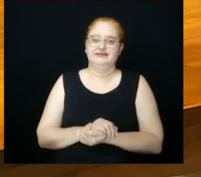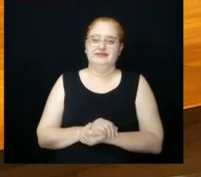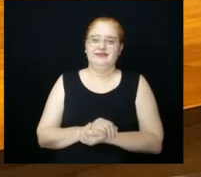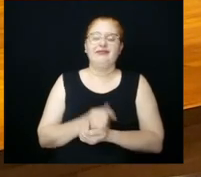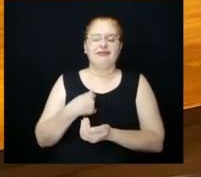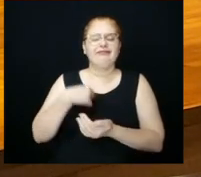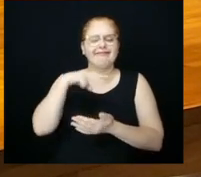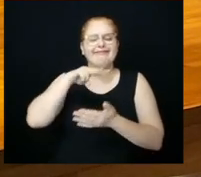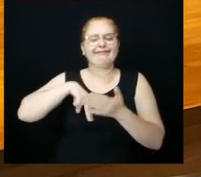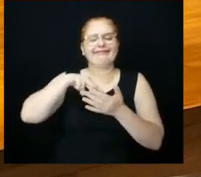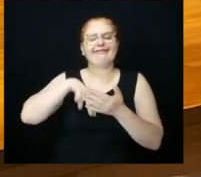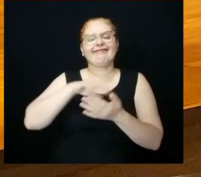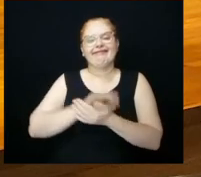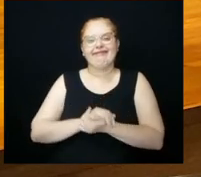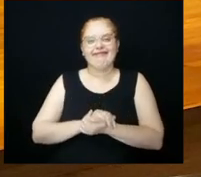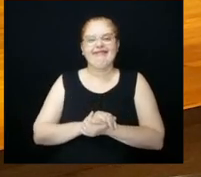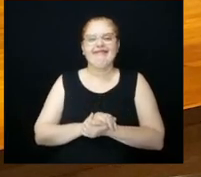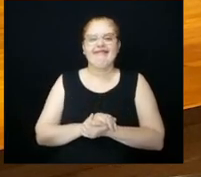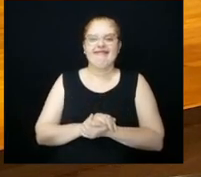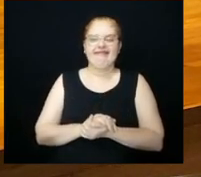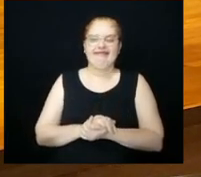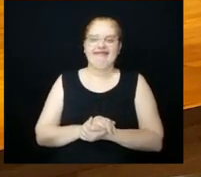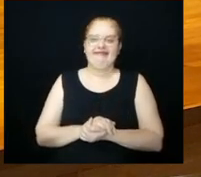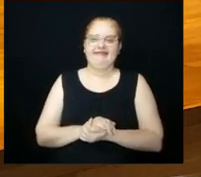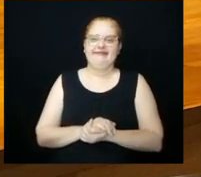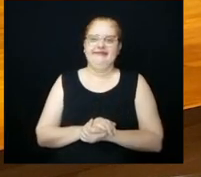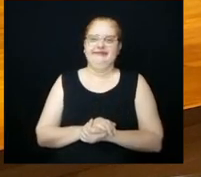Eu leio, então, e a gente acompanha. Né?